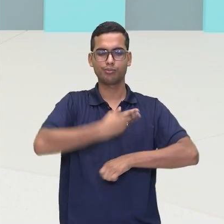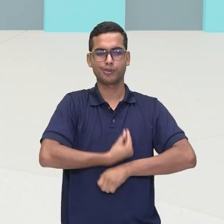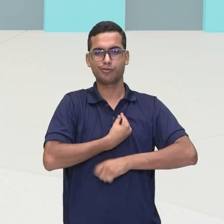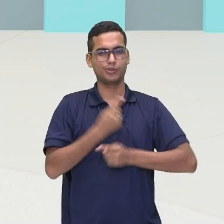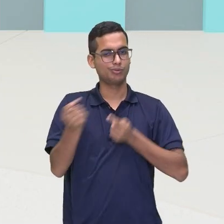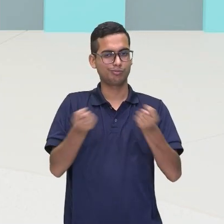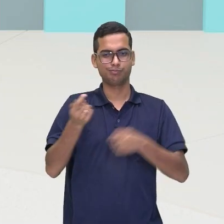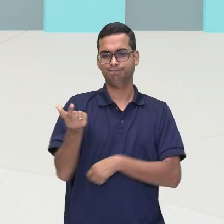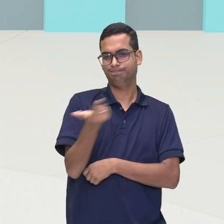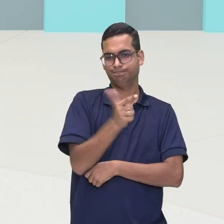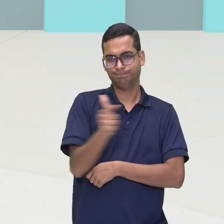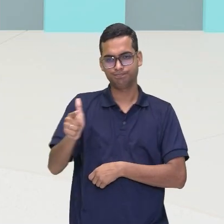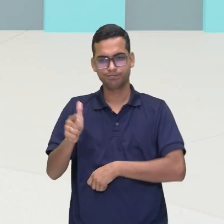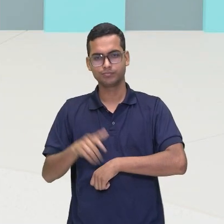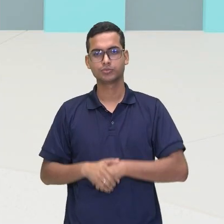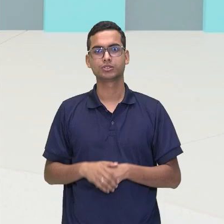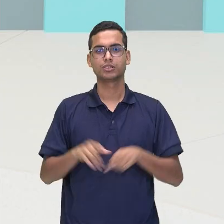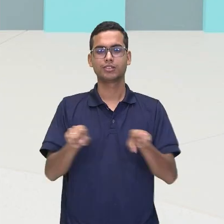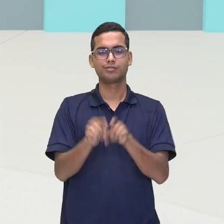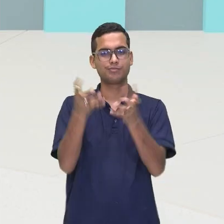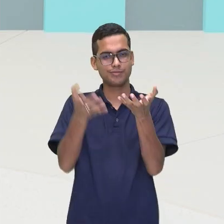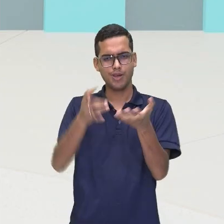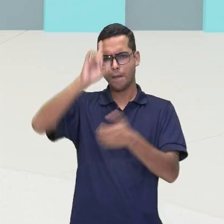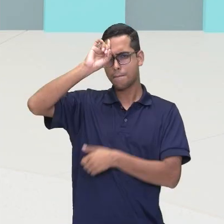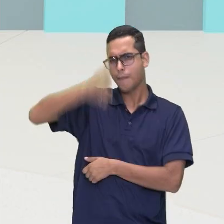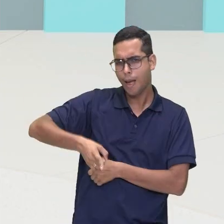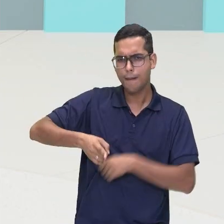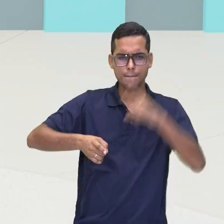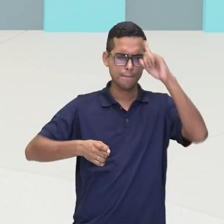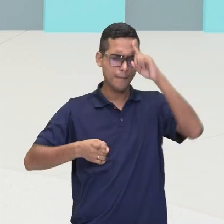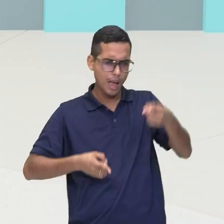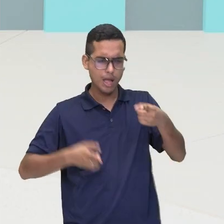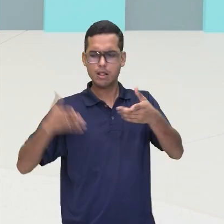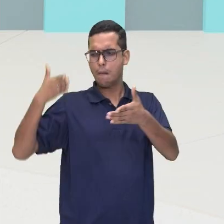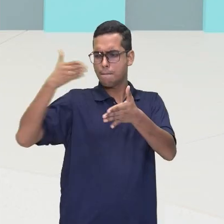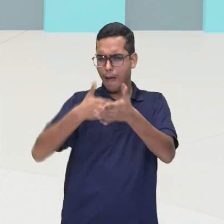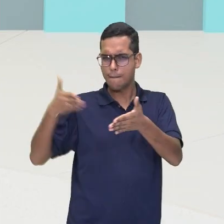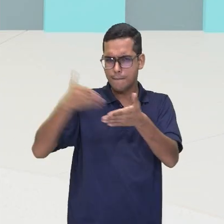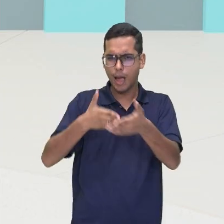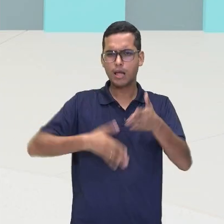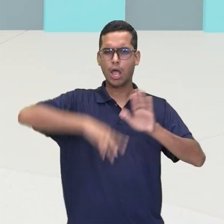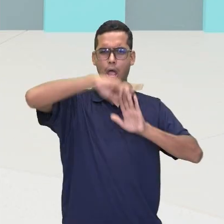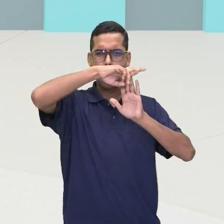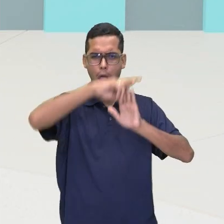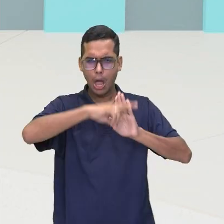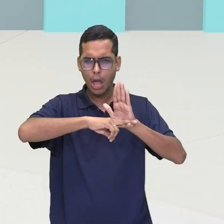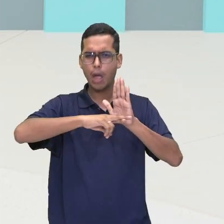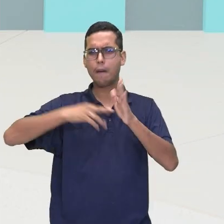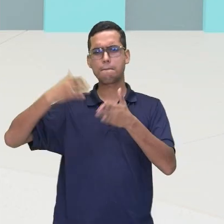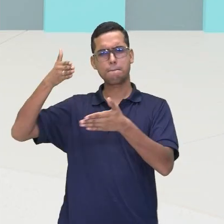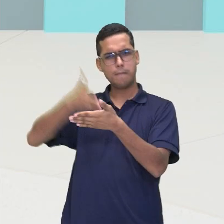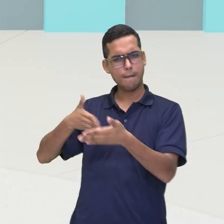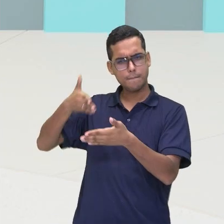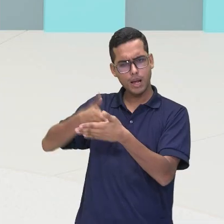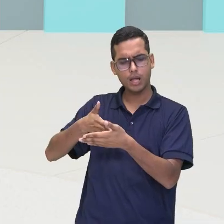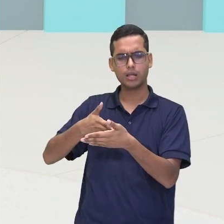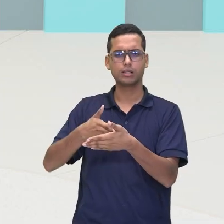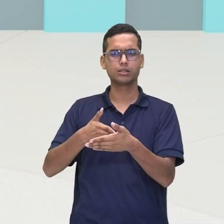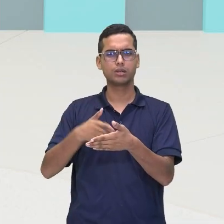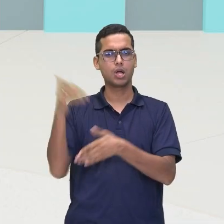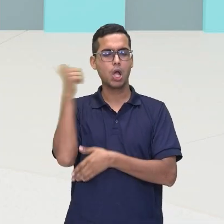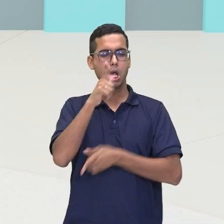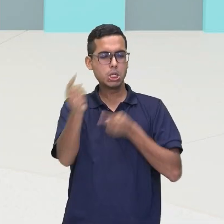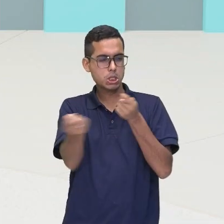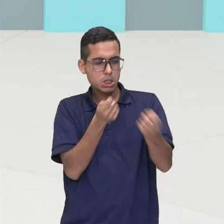e queremos mandar, restringir, tá tendo o controle e o